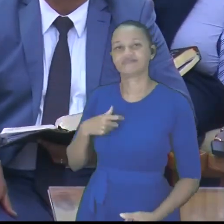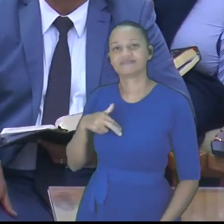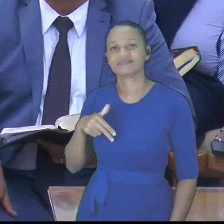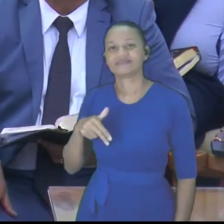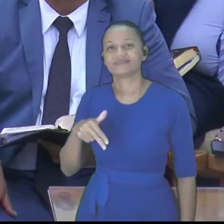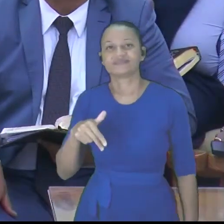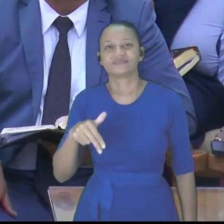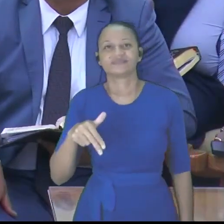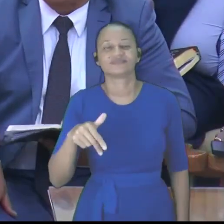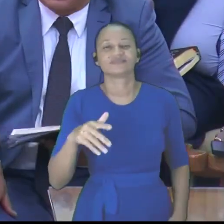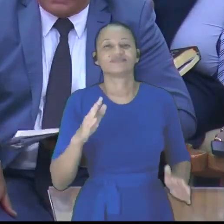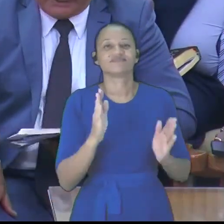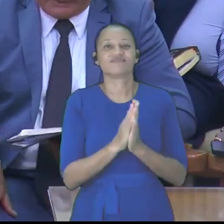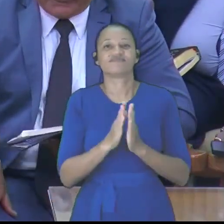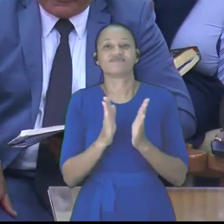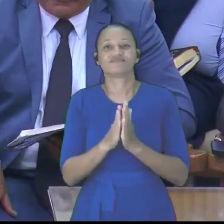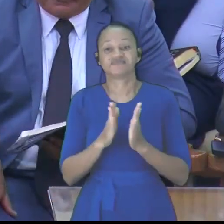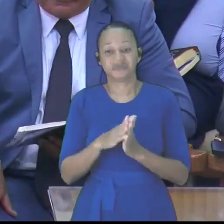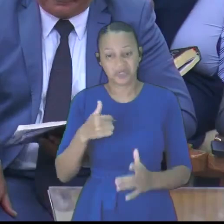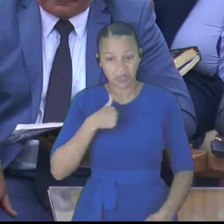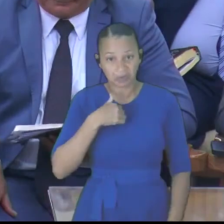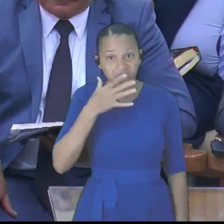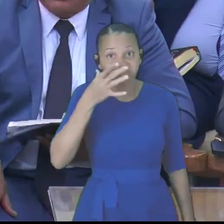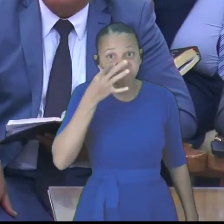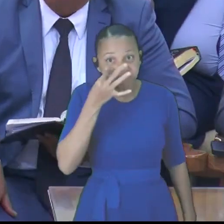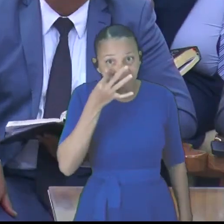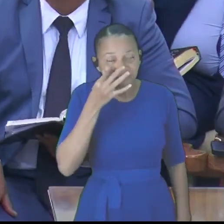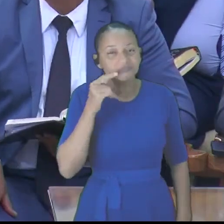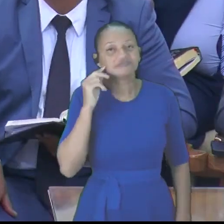Quando foi na hora da oração, eu estava presente.